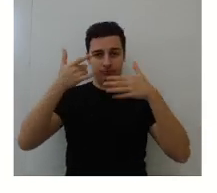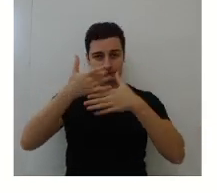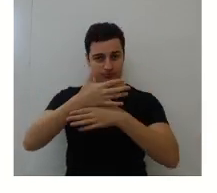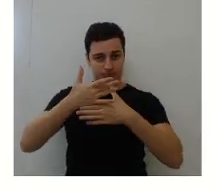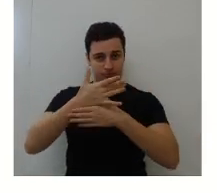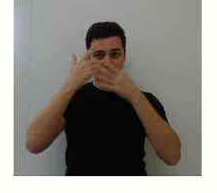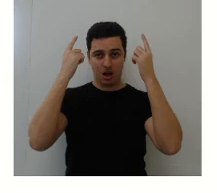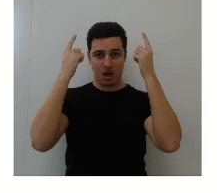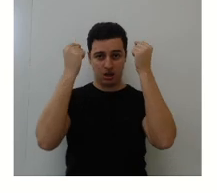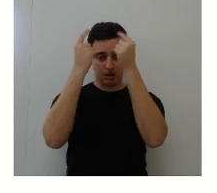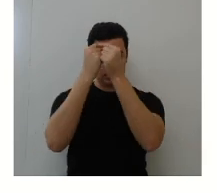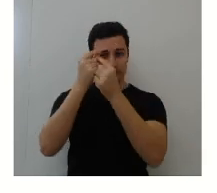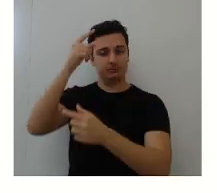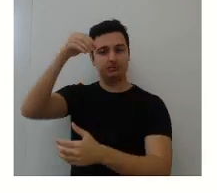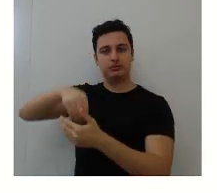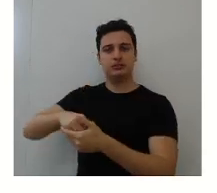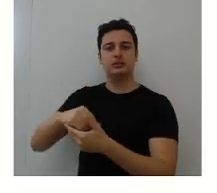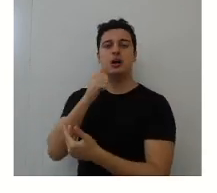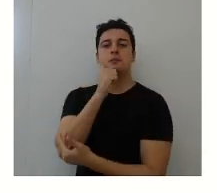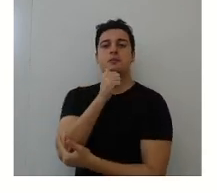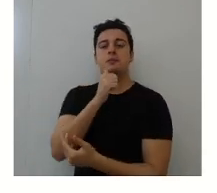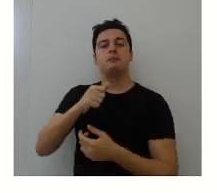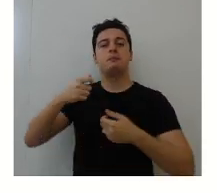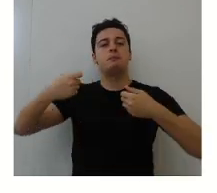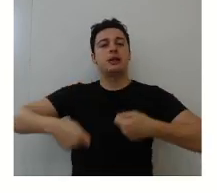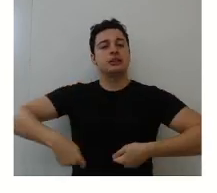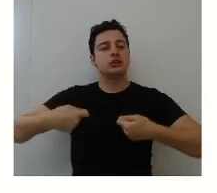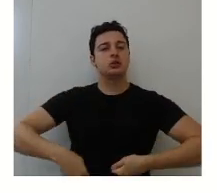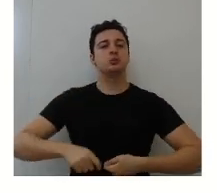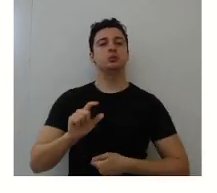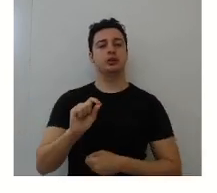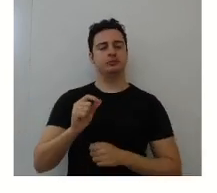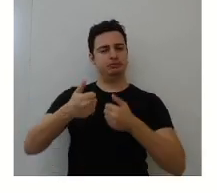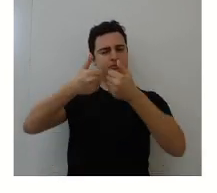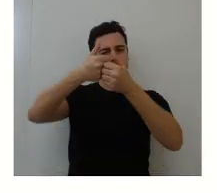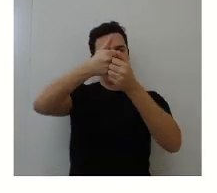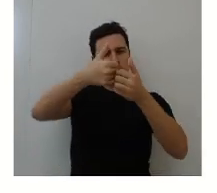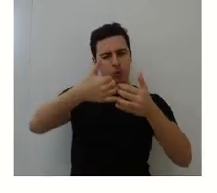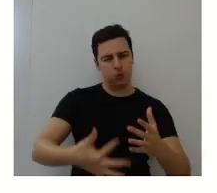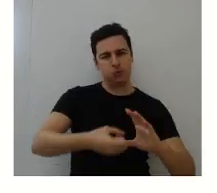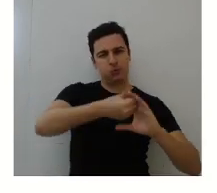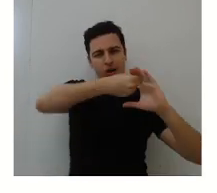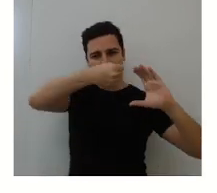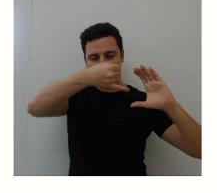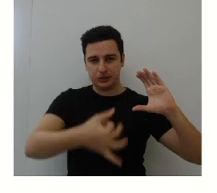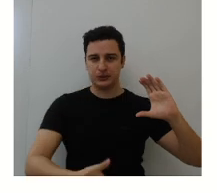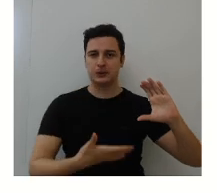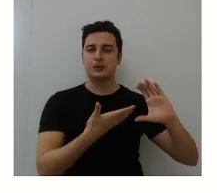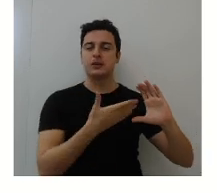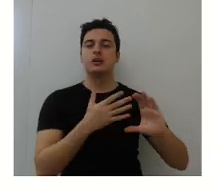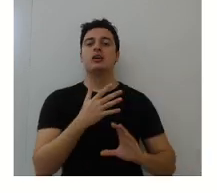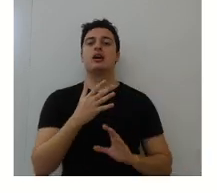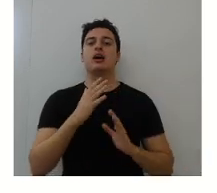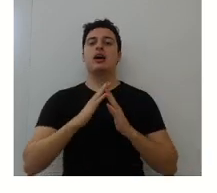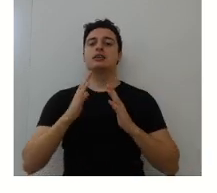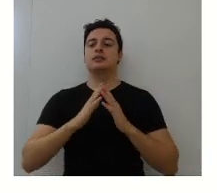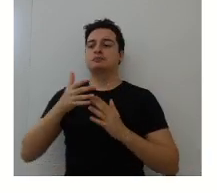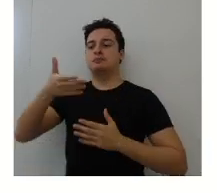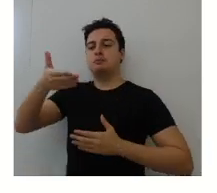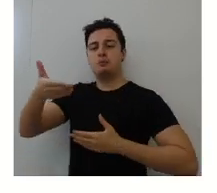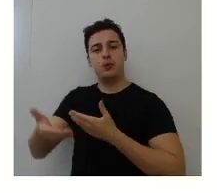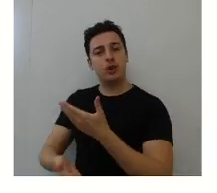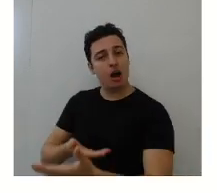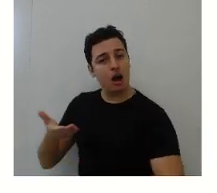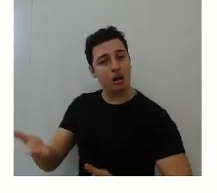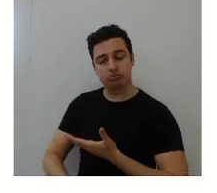funções. Primeiro, tinha que aprender a cuidar de casa, não é? Tinha toda a sua educação formal feita pela